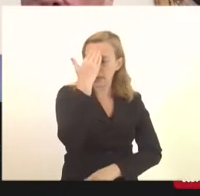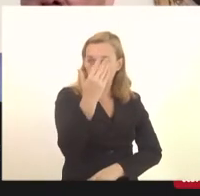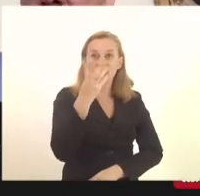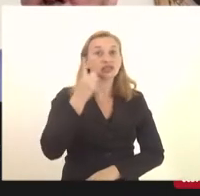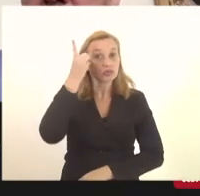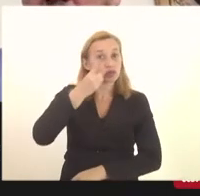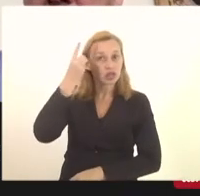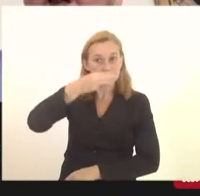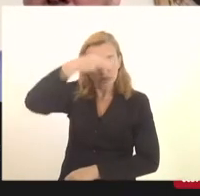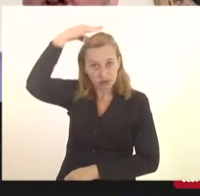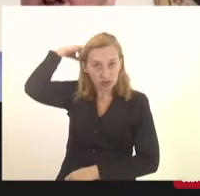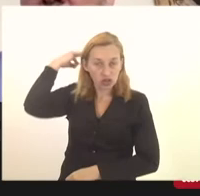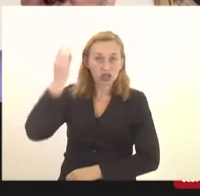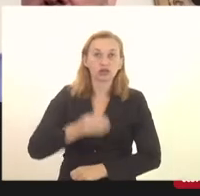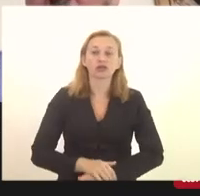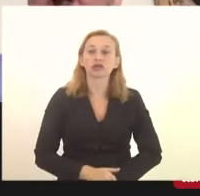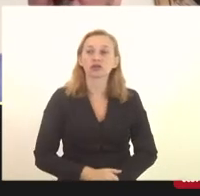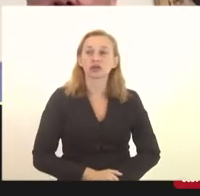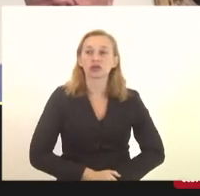Márcio Pacheco.